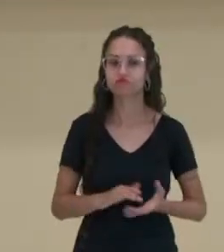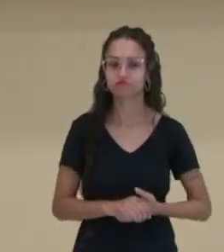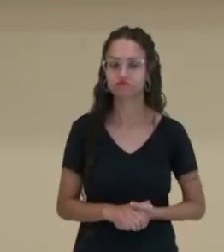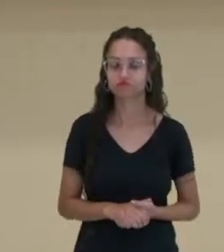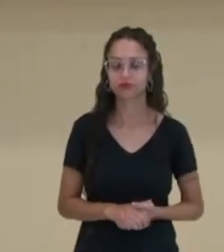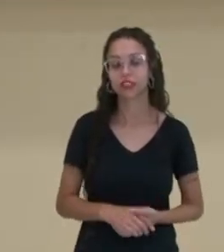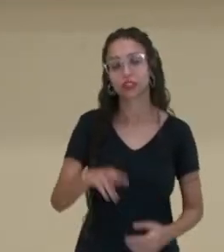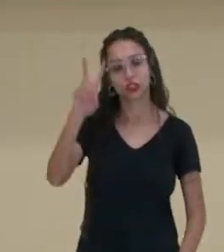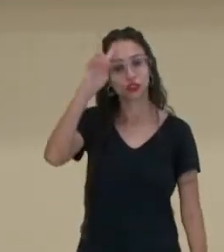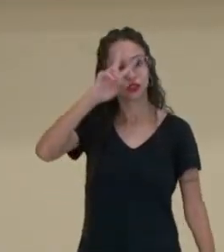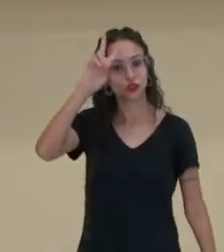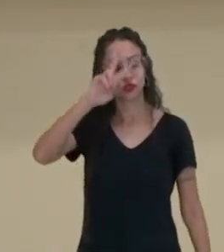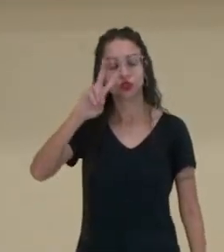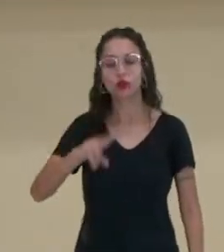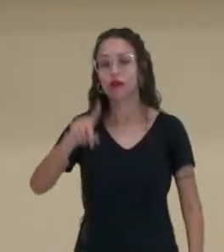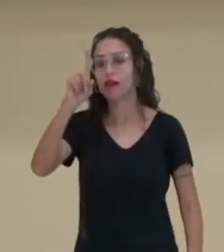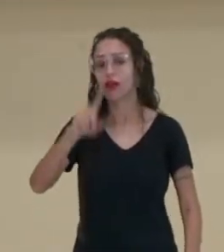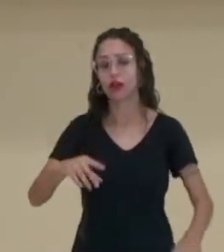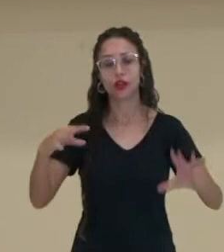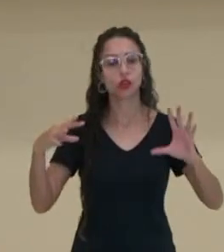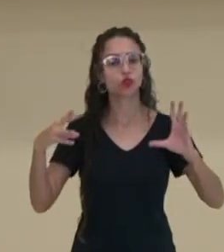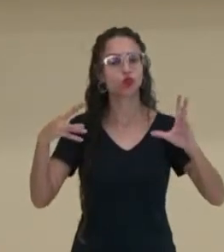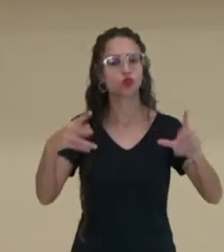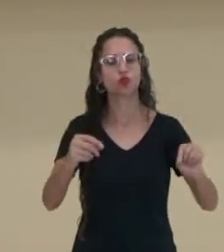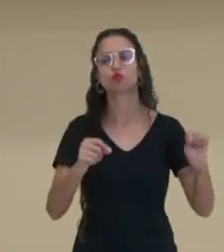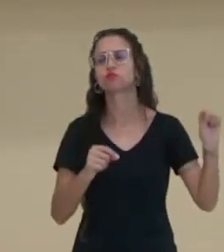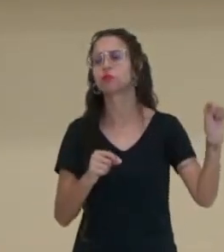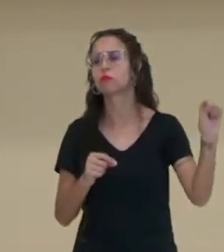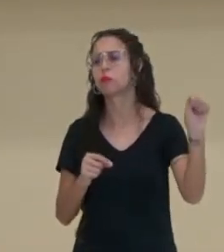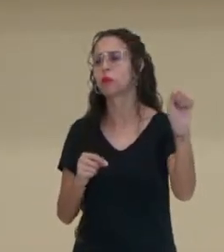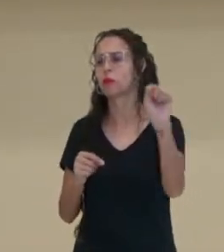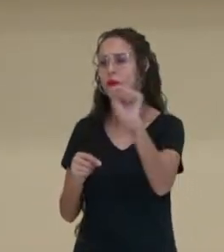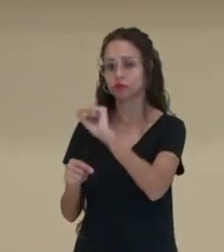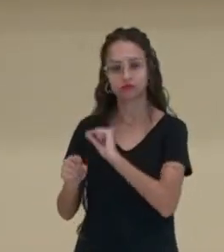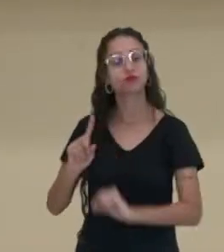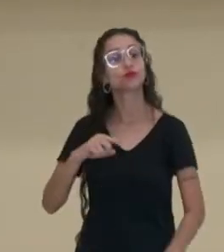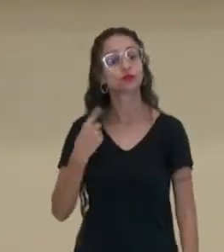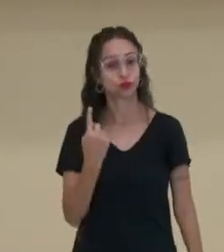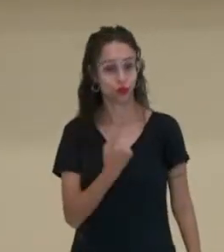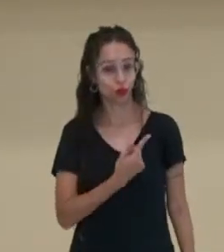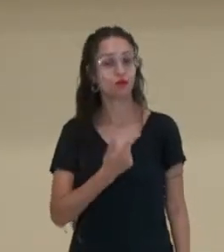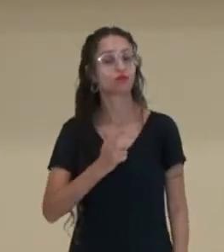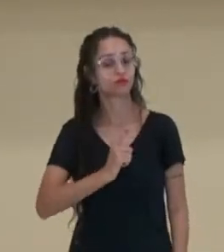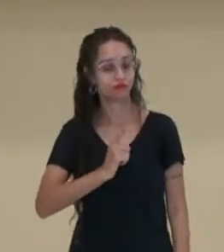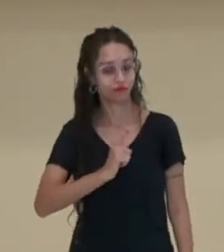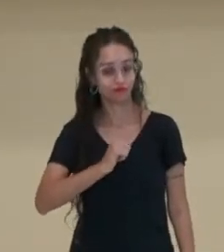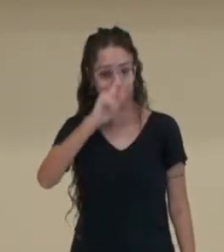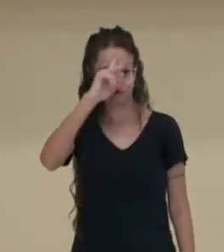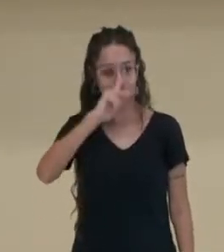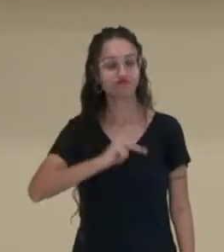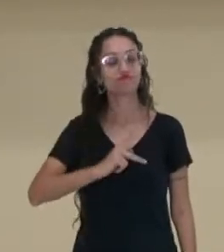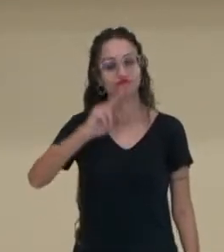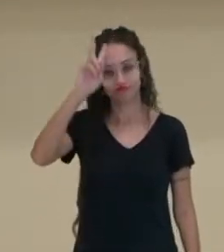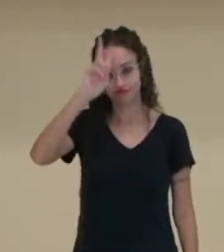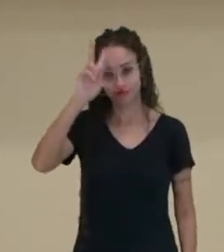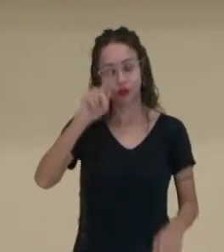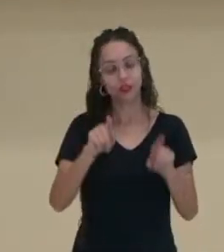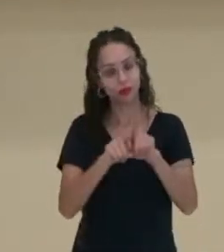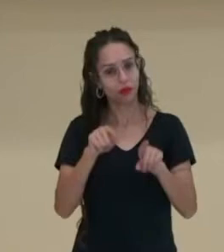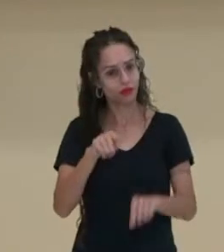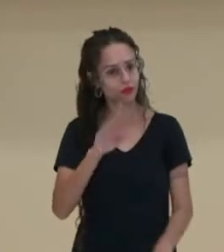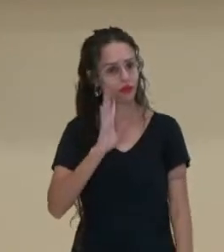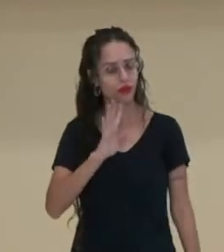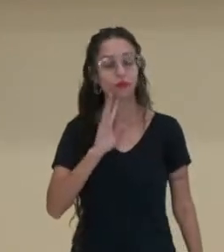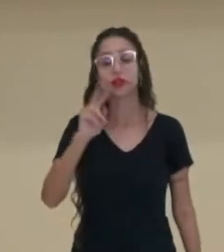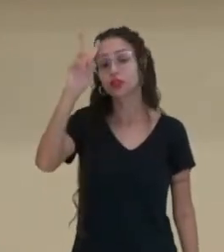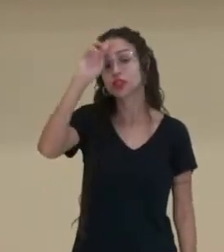A história está em tudo. Nós também temos nossa história. Isso que é a parte mais bacana. Então, ela pode ser